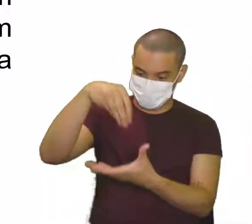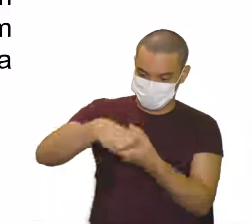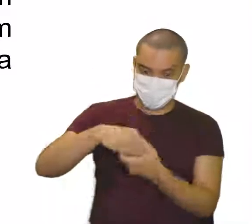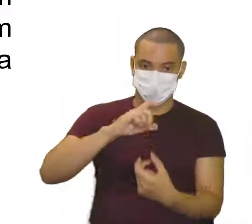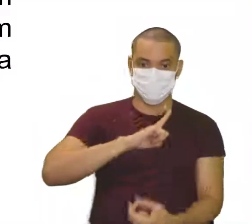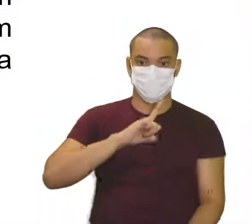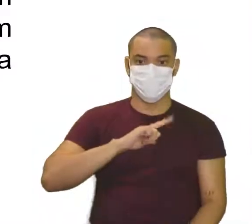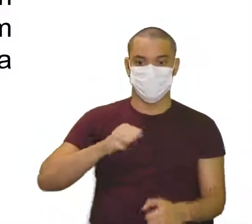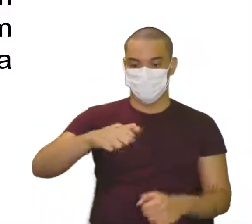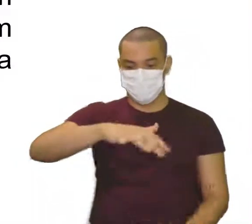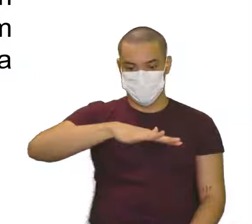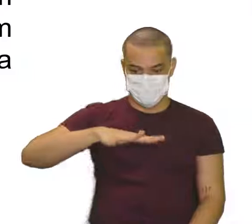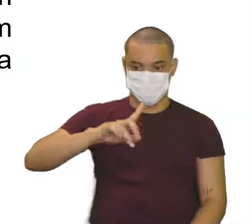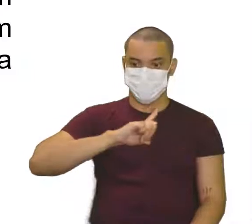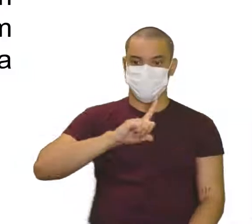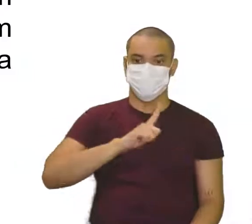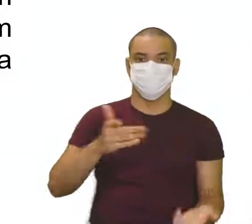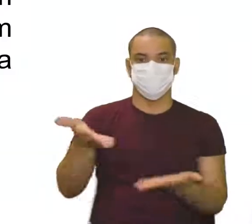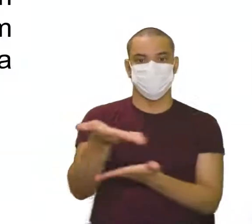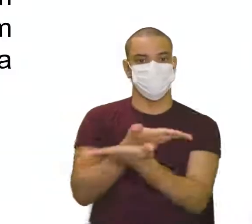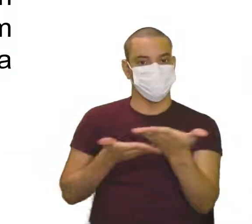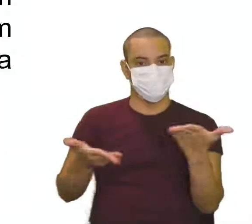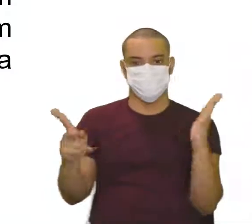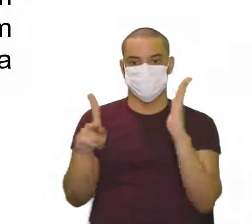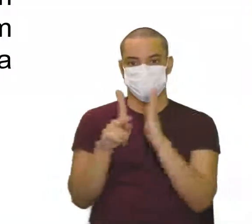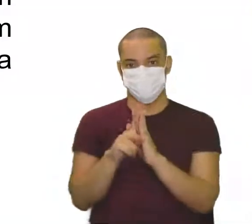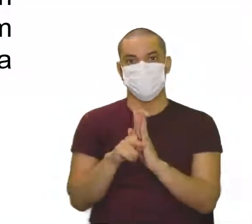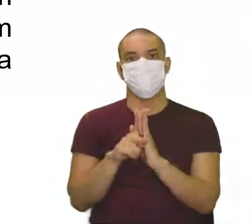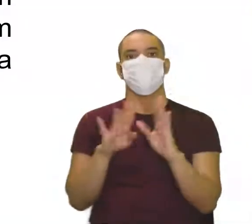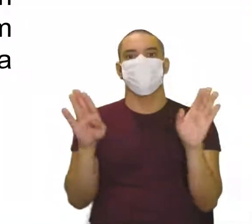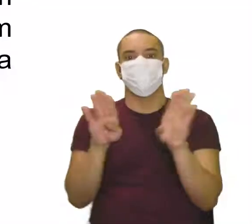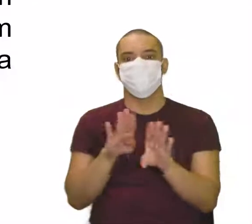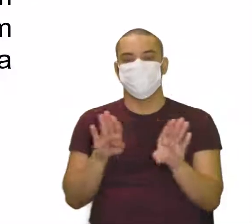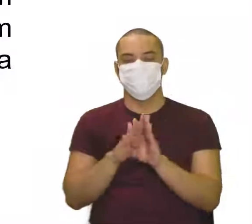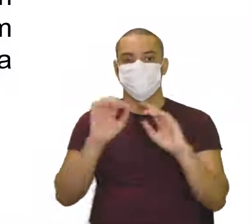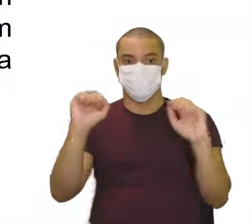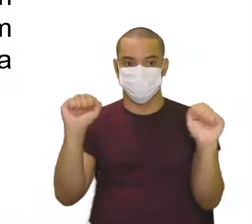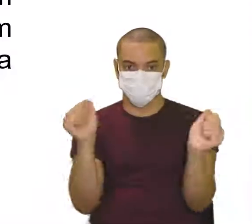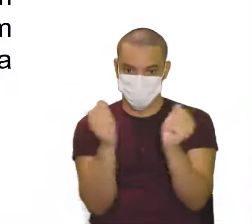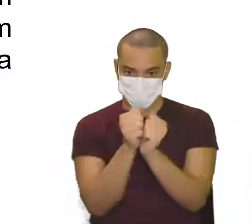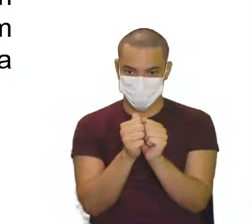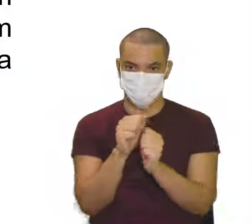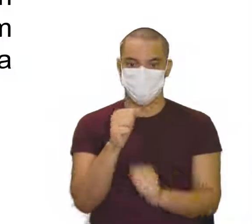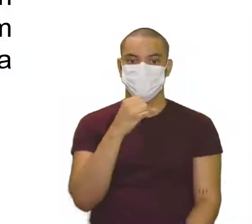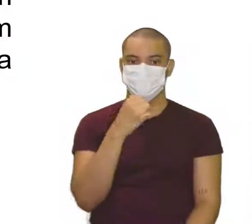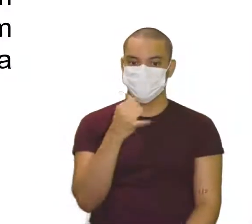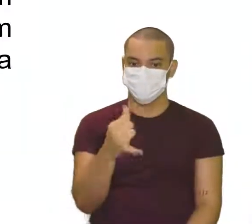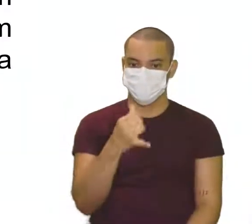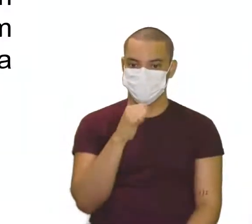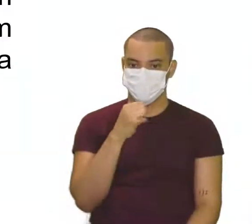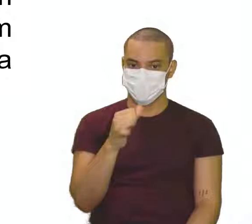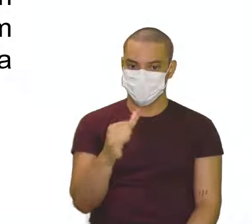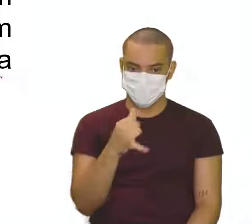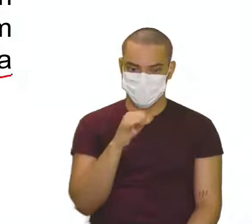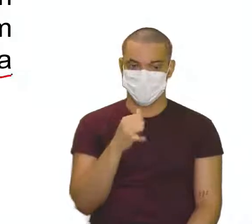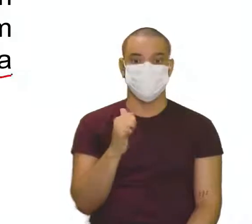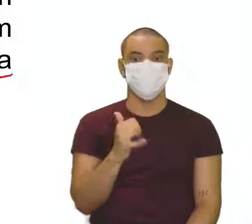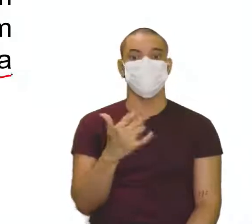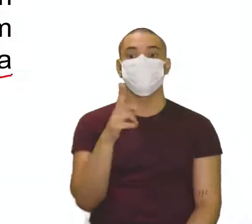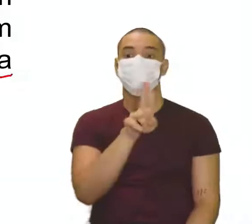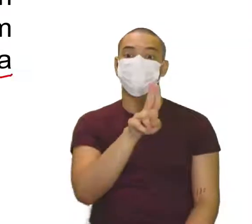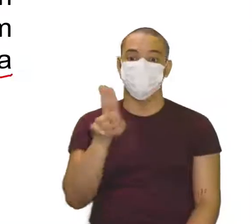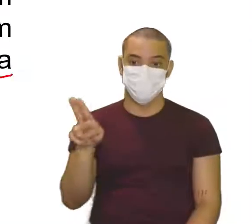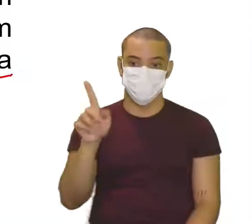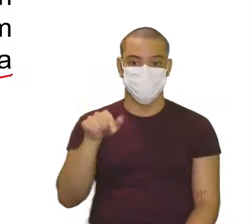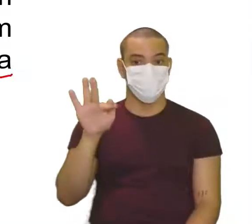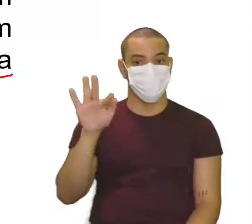eu vou ter interação entre os elétrons e prótons e o campo magnético. Então, se eu tenho interação, o nome dessa interação é